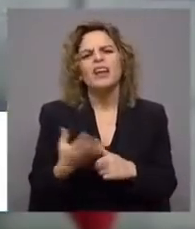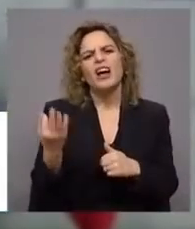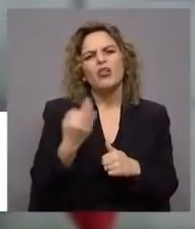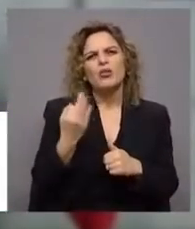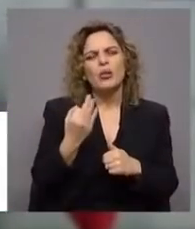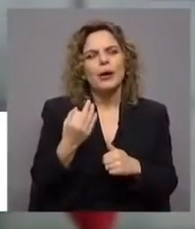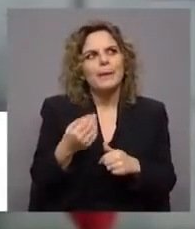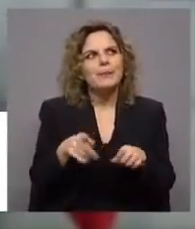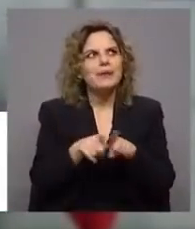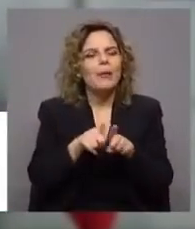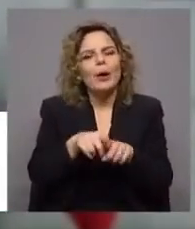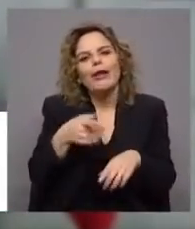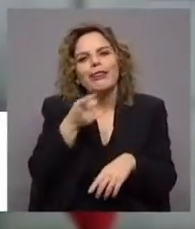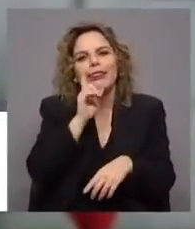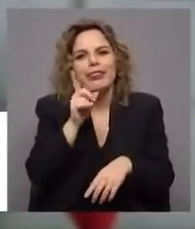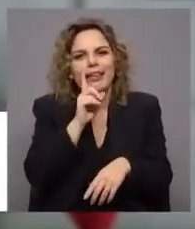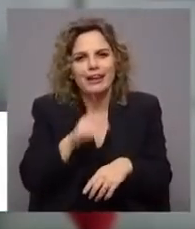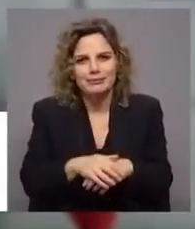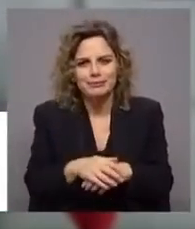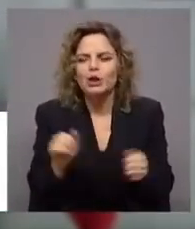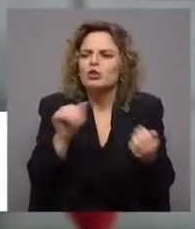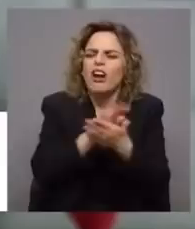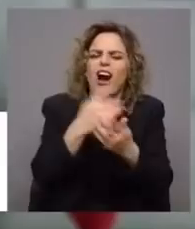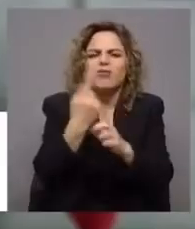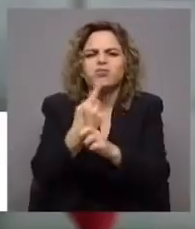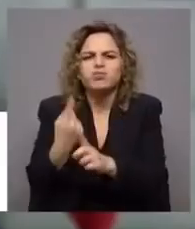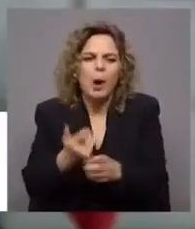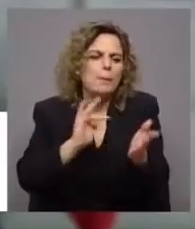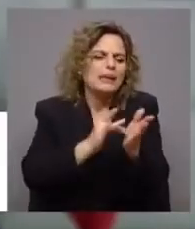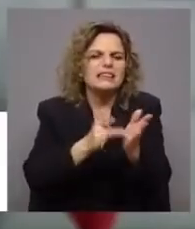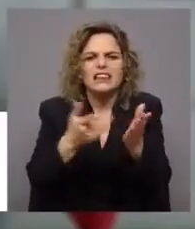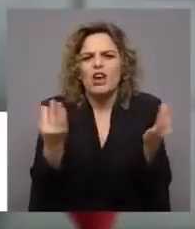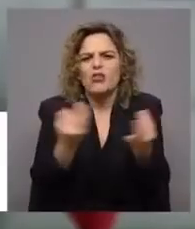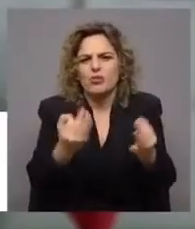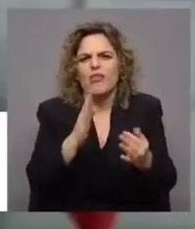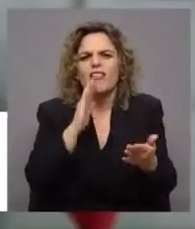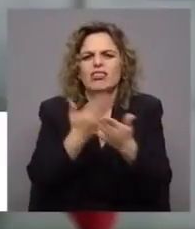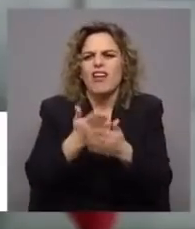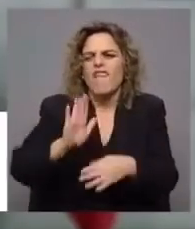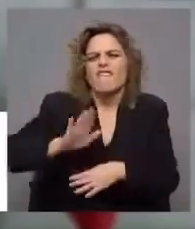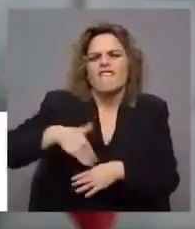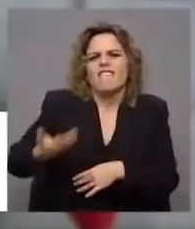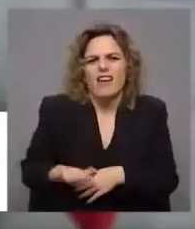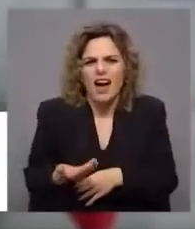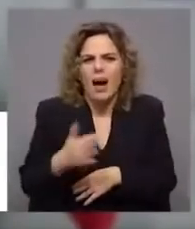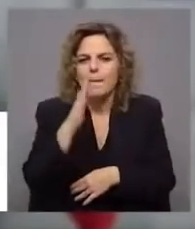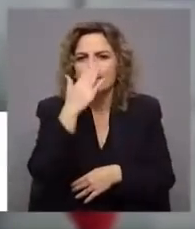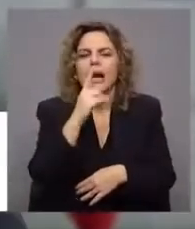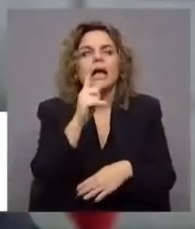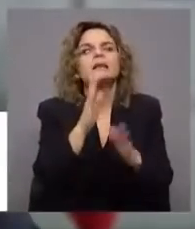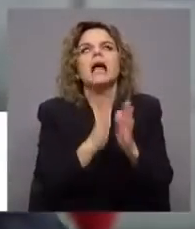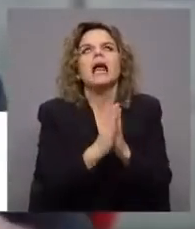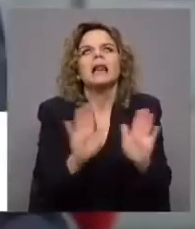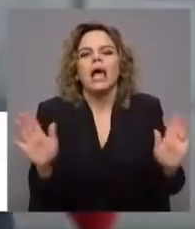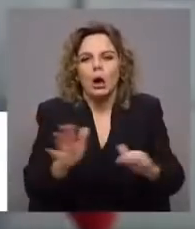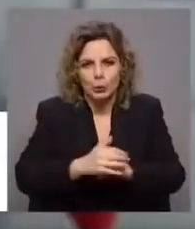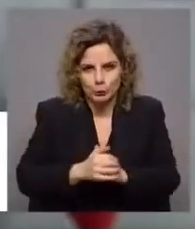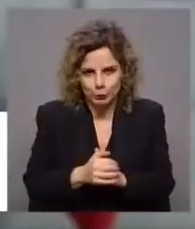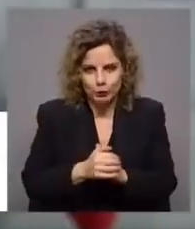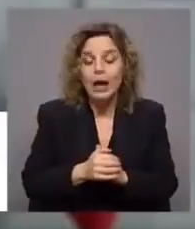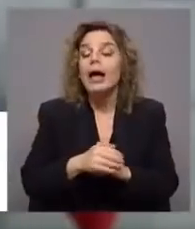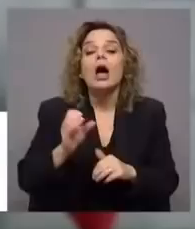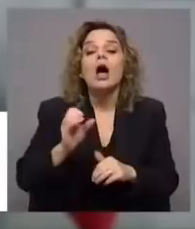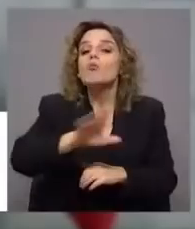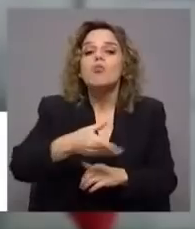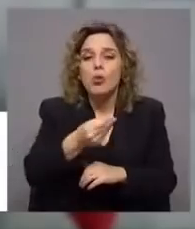caricatura inventada pela imprensa brasileira, que foi transformado quase num semideus, foi vendido ao mundo